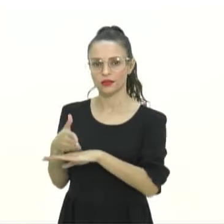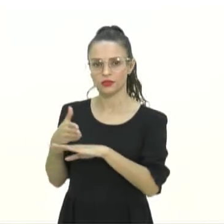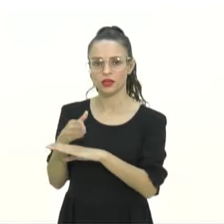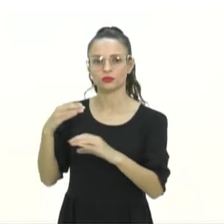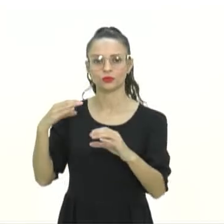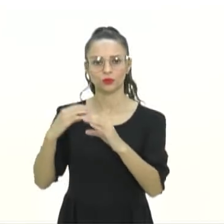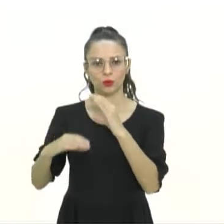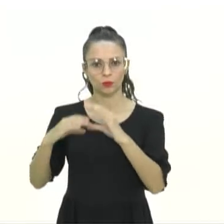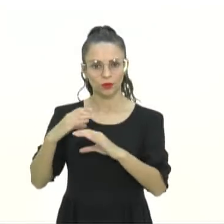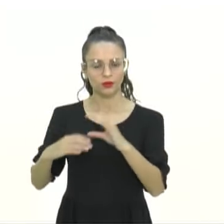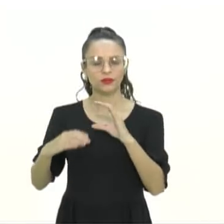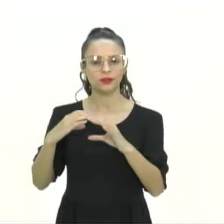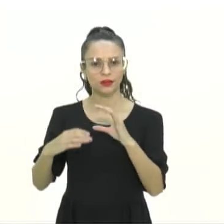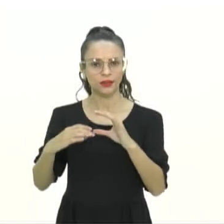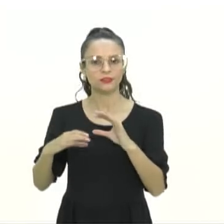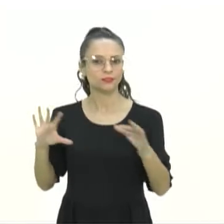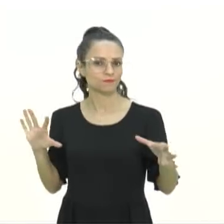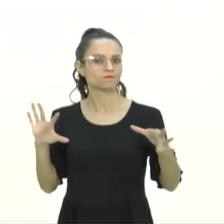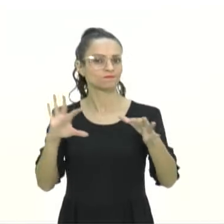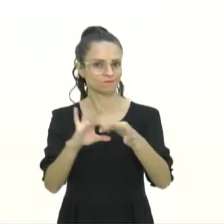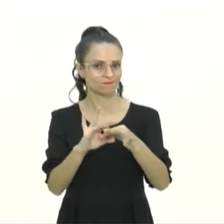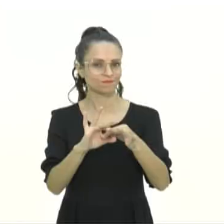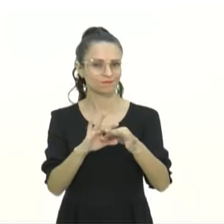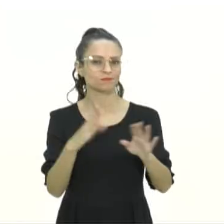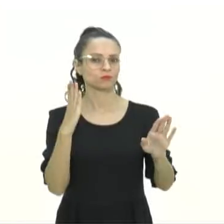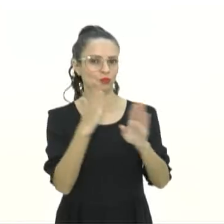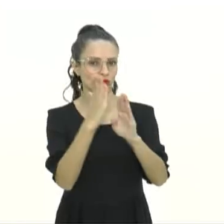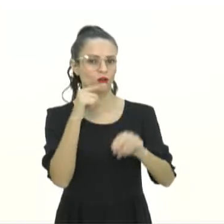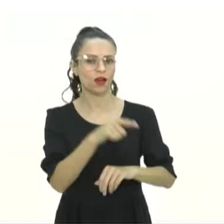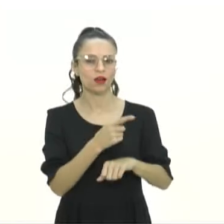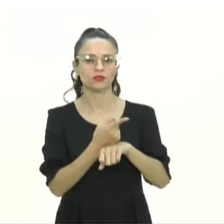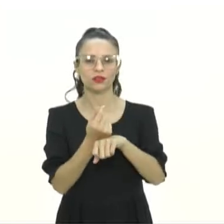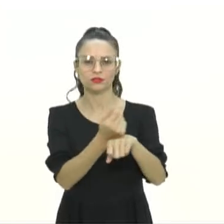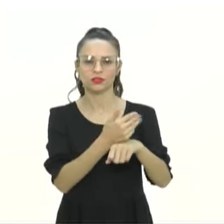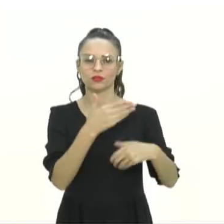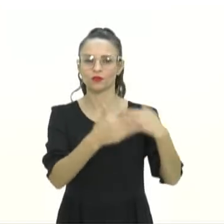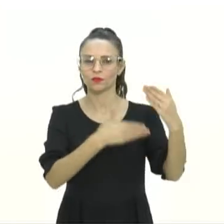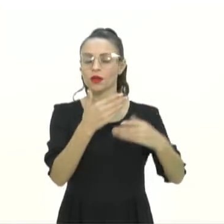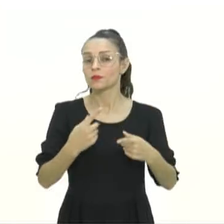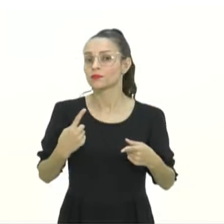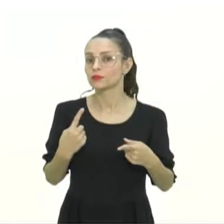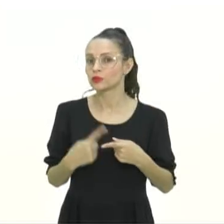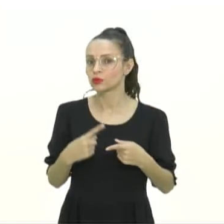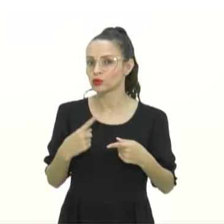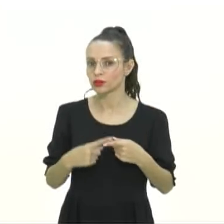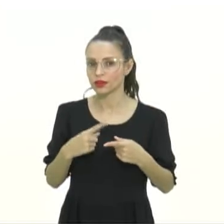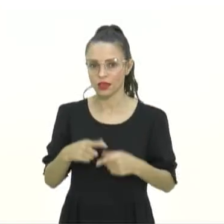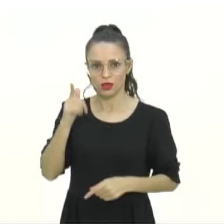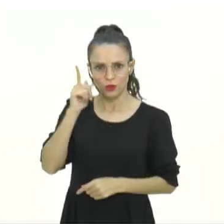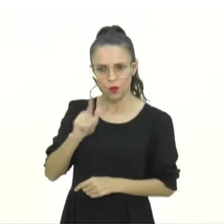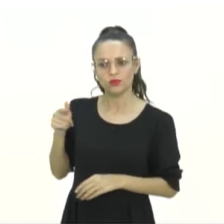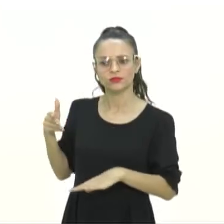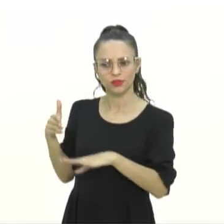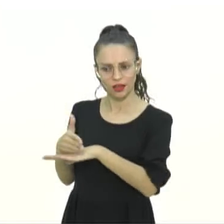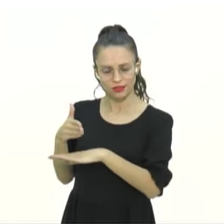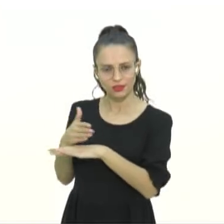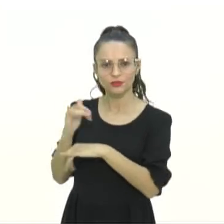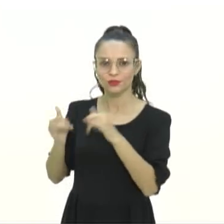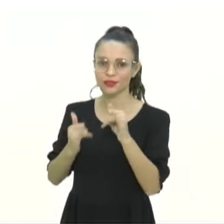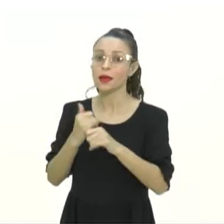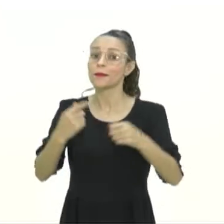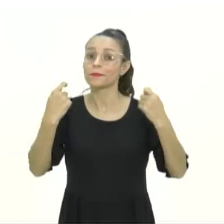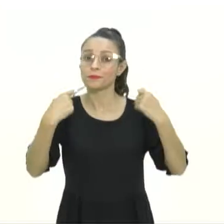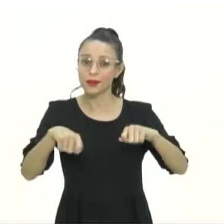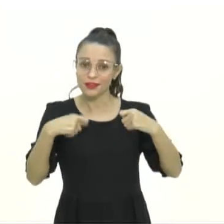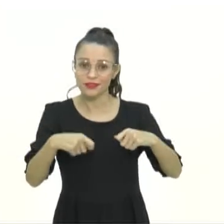de comunicações se associa ao desenvolvimento econômico porque, para se ter acesso, é